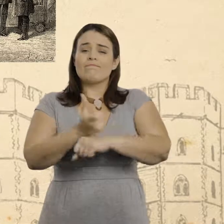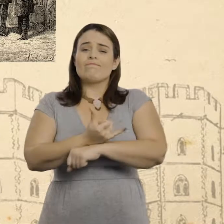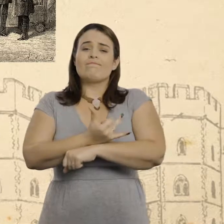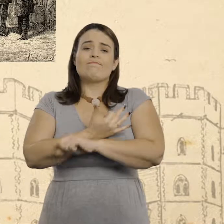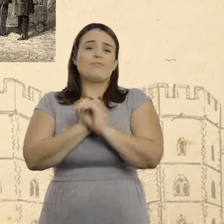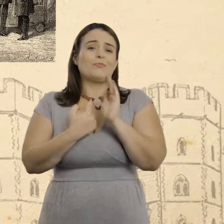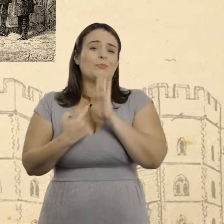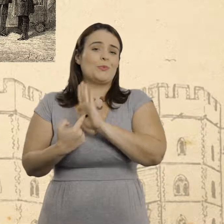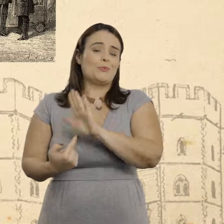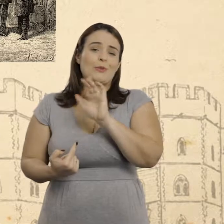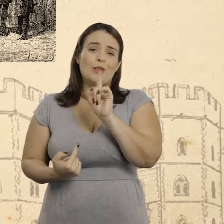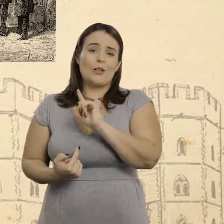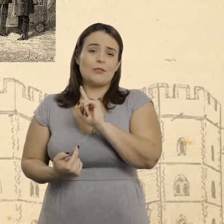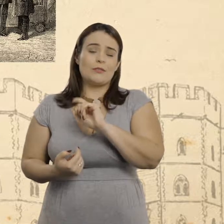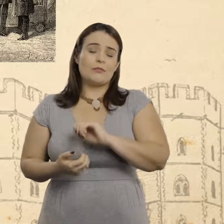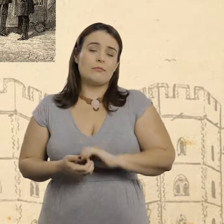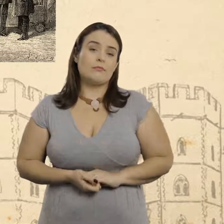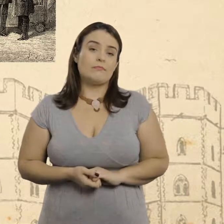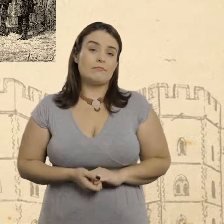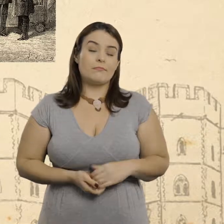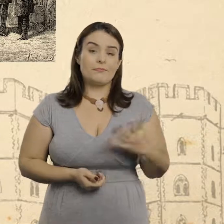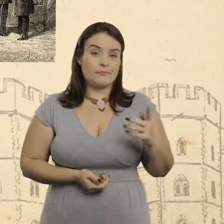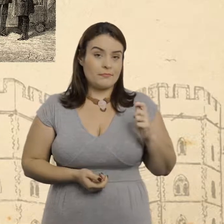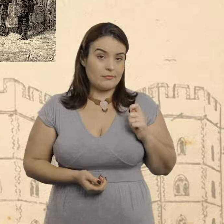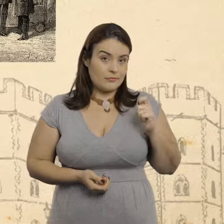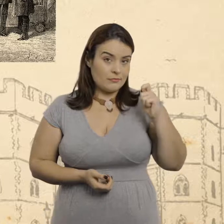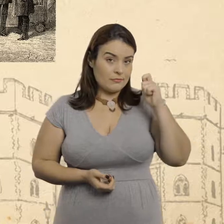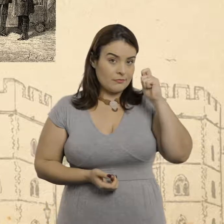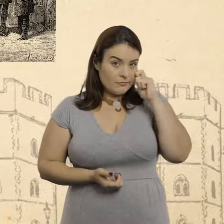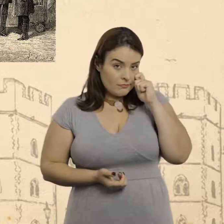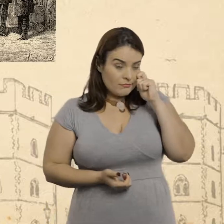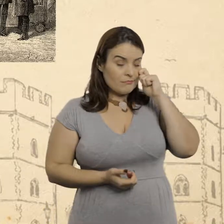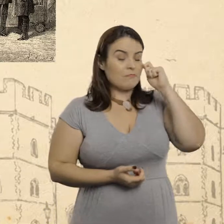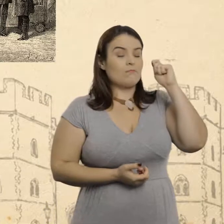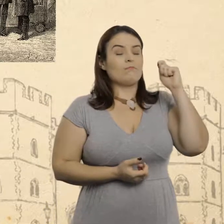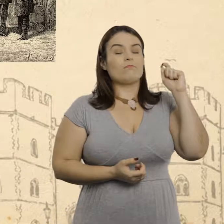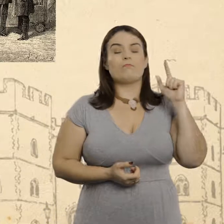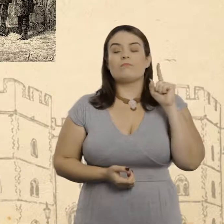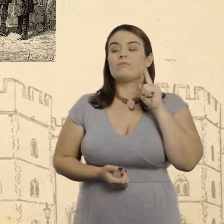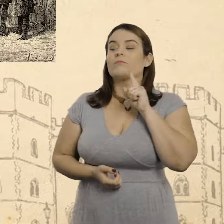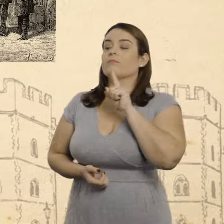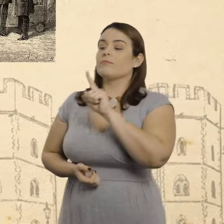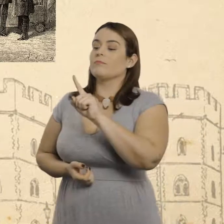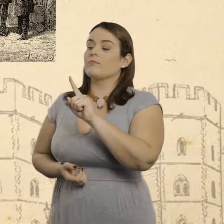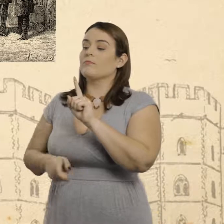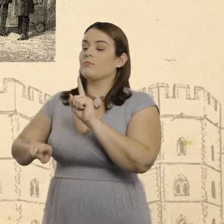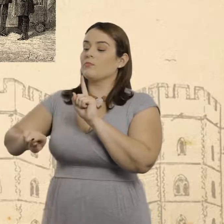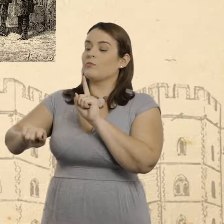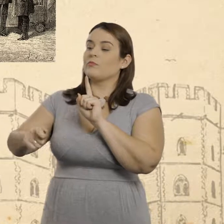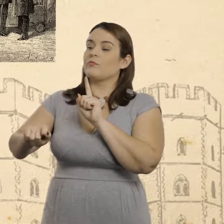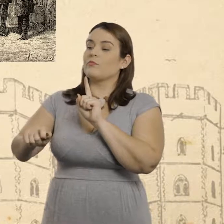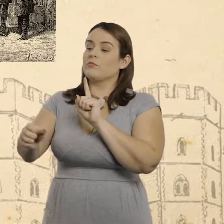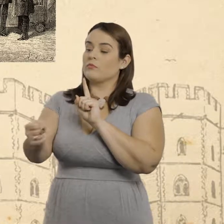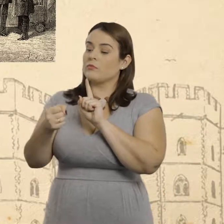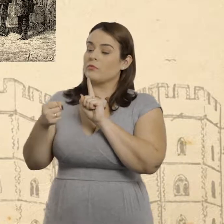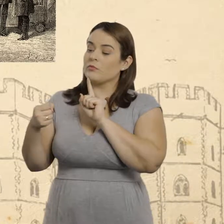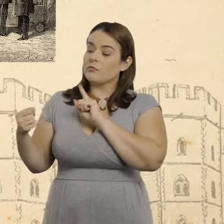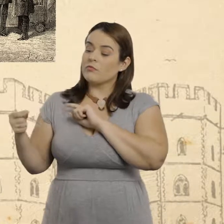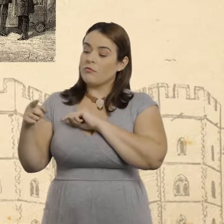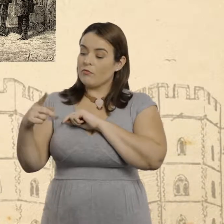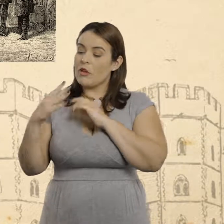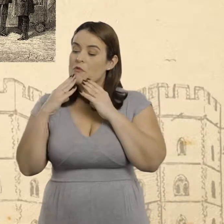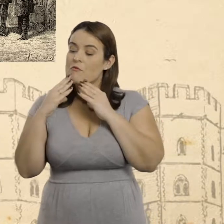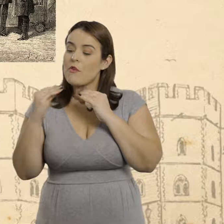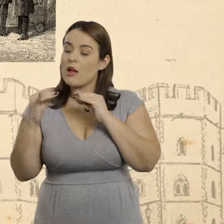seus sentimentos. De repente, o detetive Fix voltou e abriu a porta da cadeia. Ele disse que o Sr.